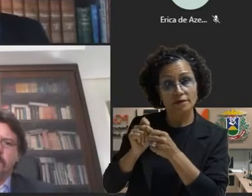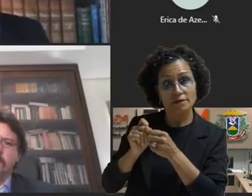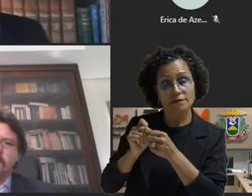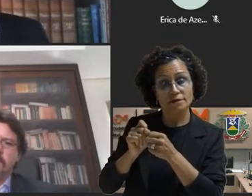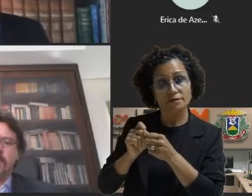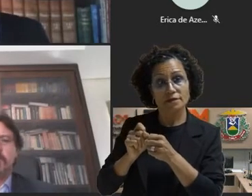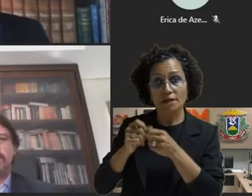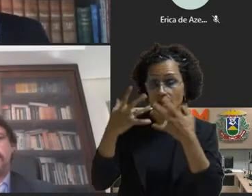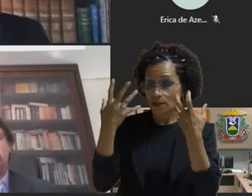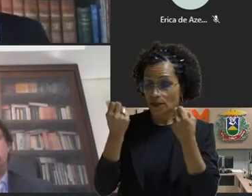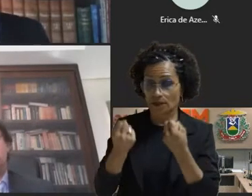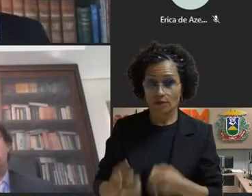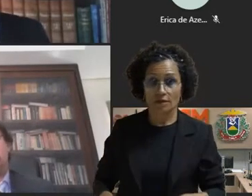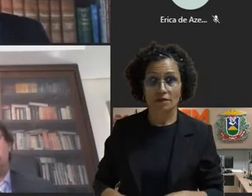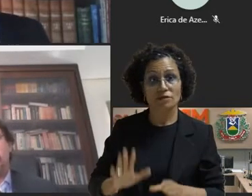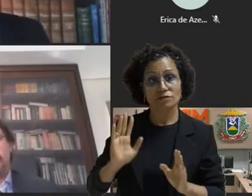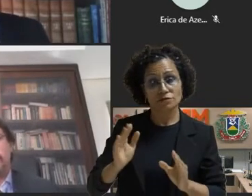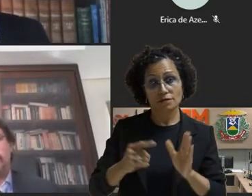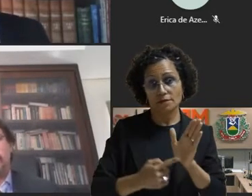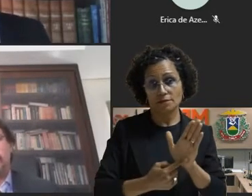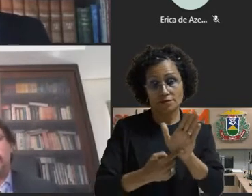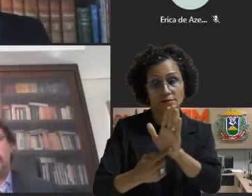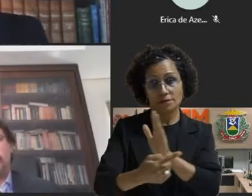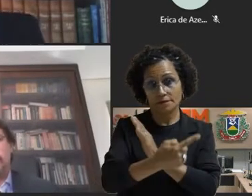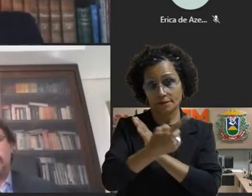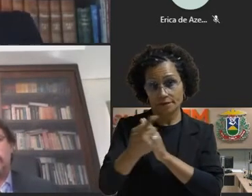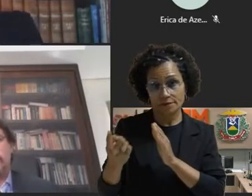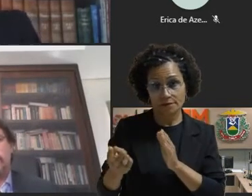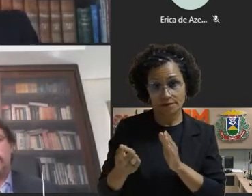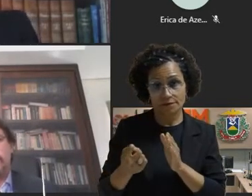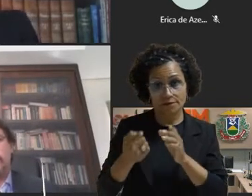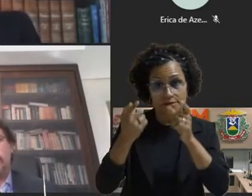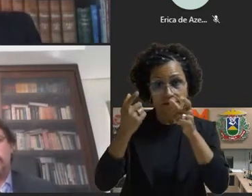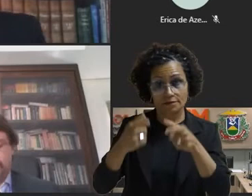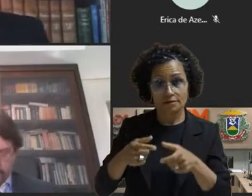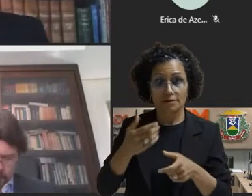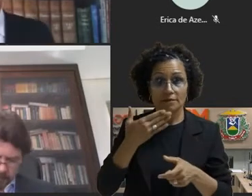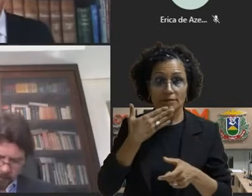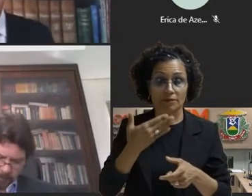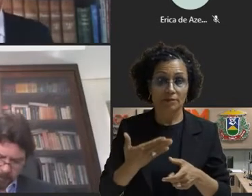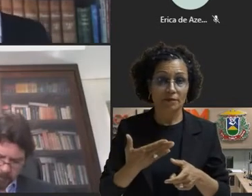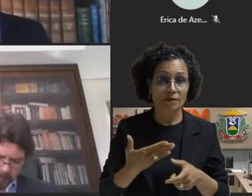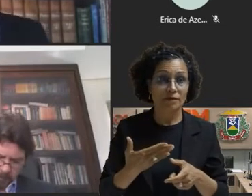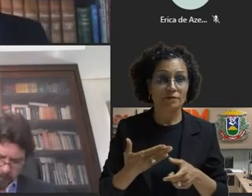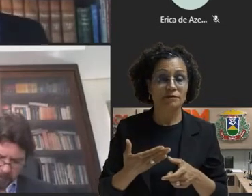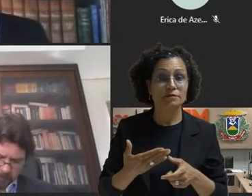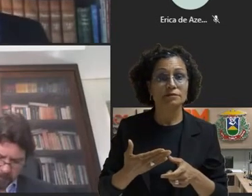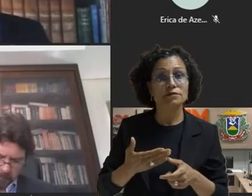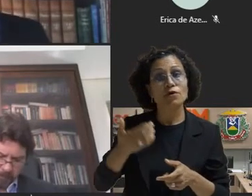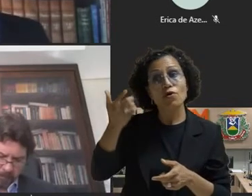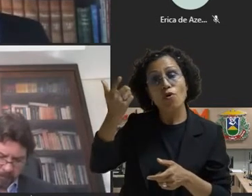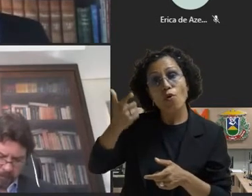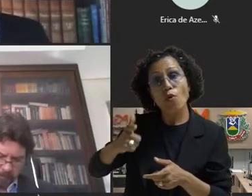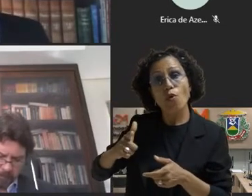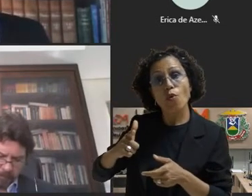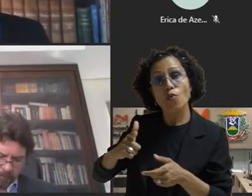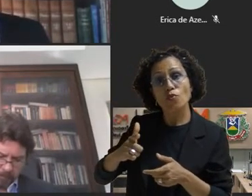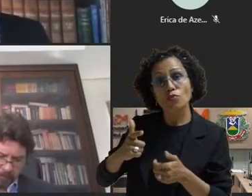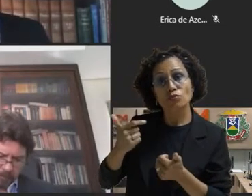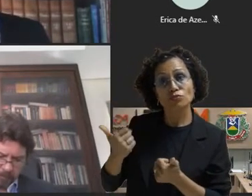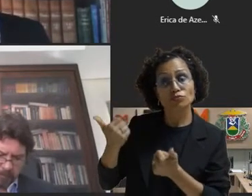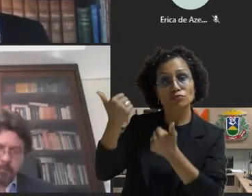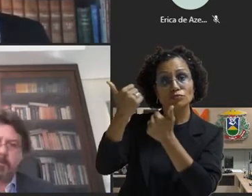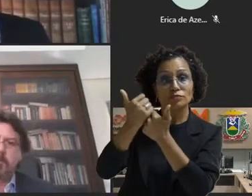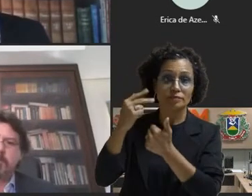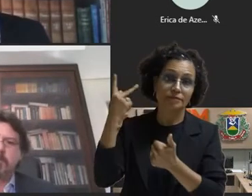para vocês, aonde ele pede a designação de um outro promotor para